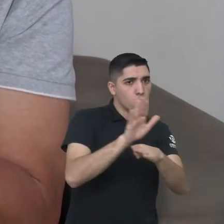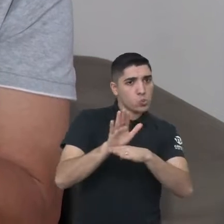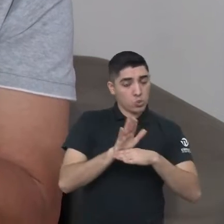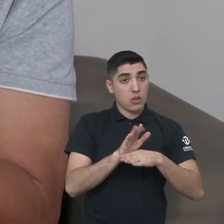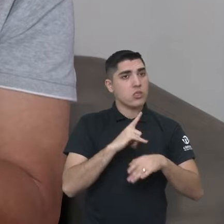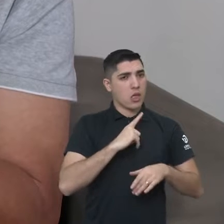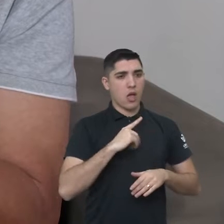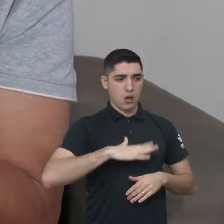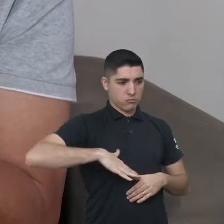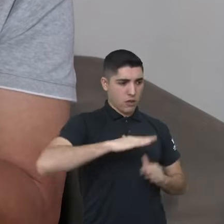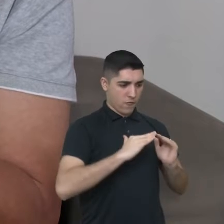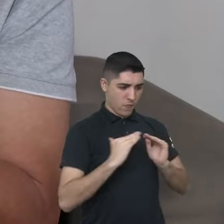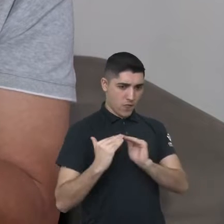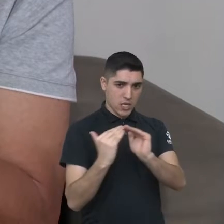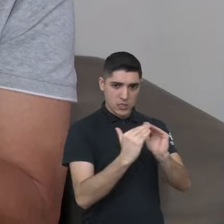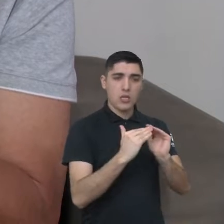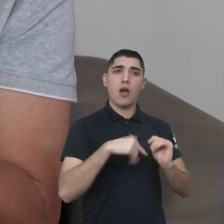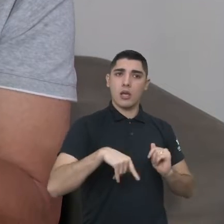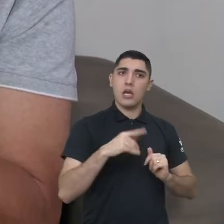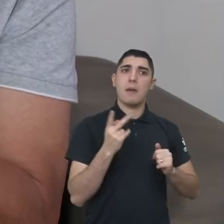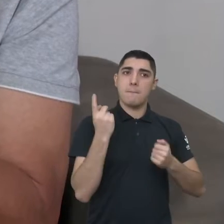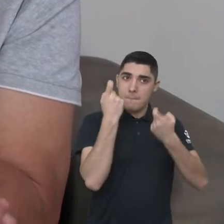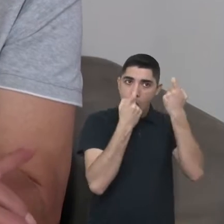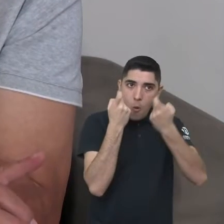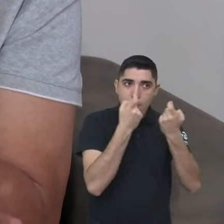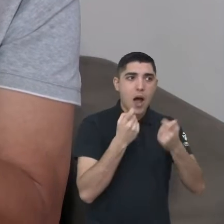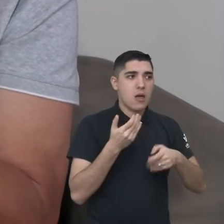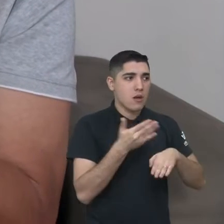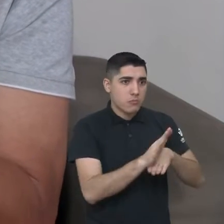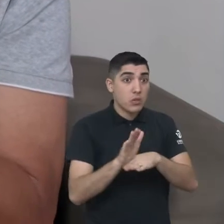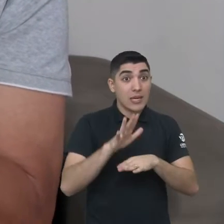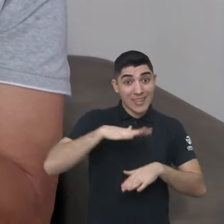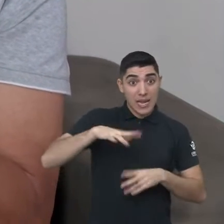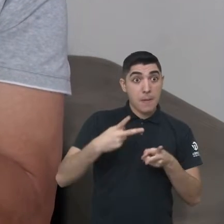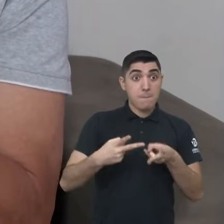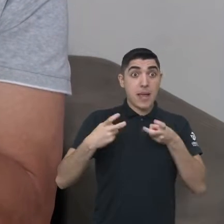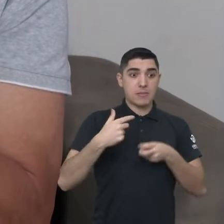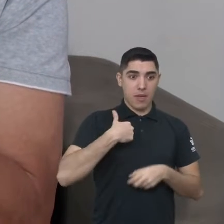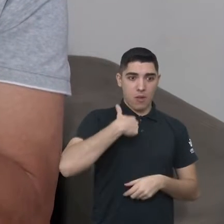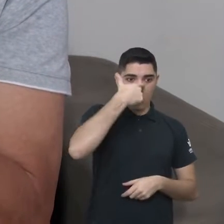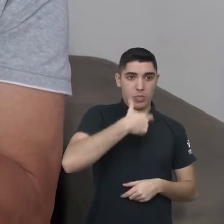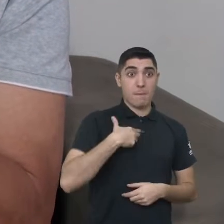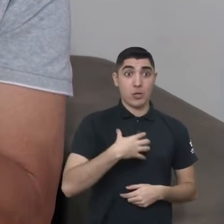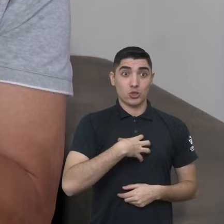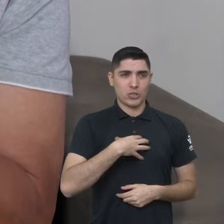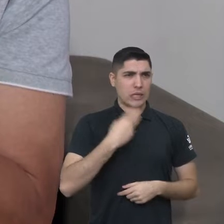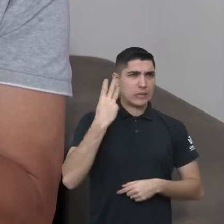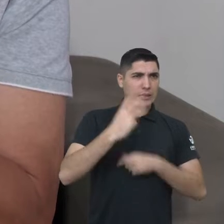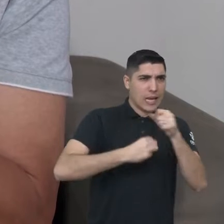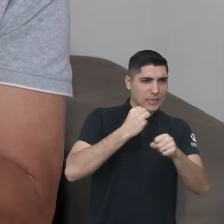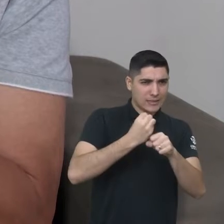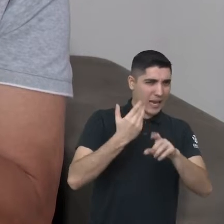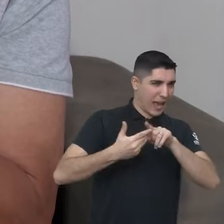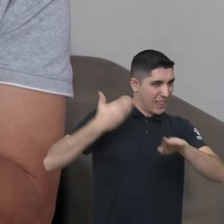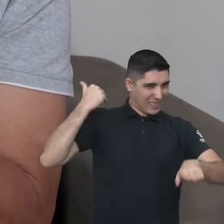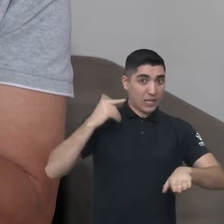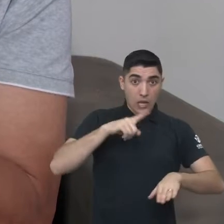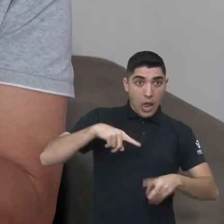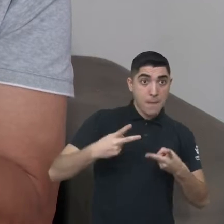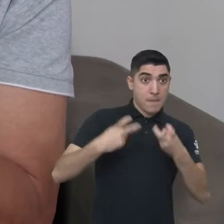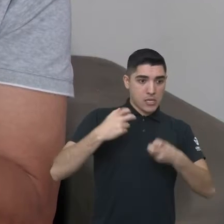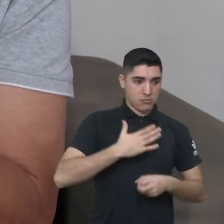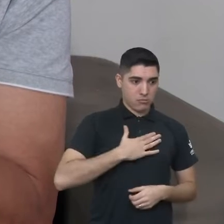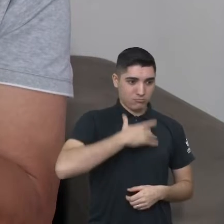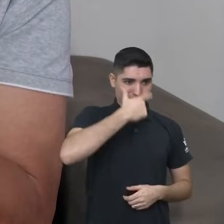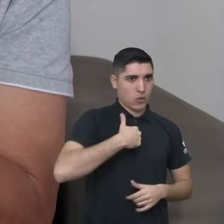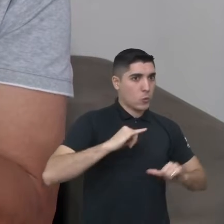aqui bons nessa parte aí que também procura, que viu mais ou menos como é que eu fiquei, né? Há 2 anos e pouco atrás, há 3 anos atrás, eles viram